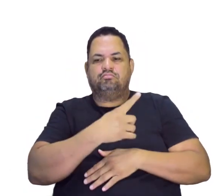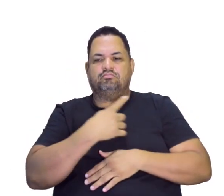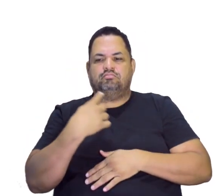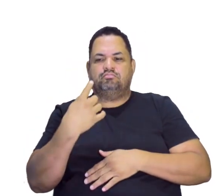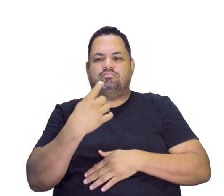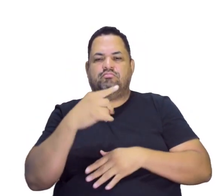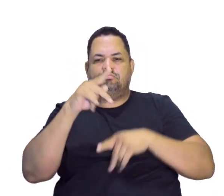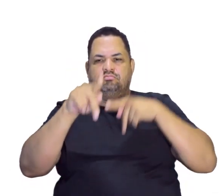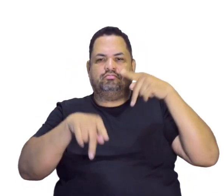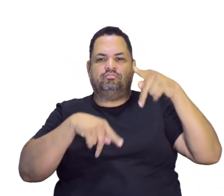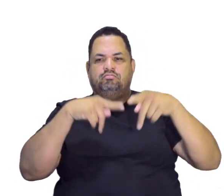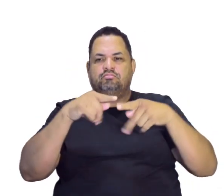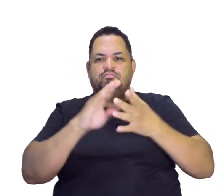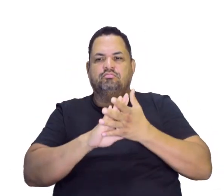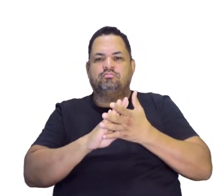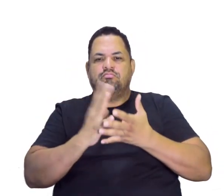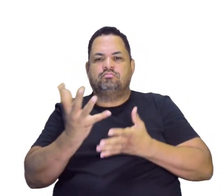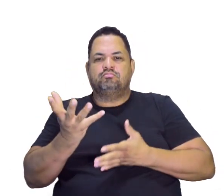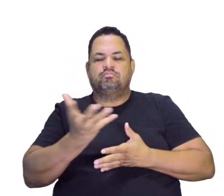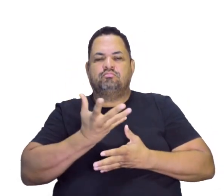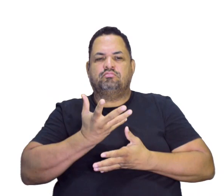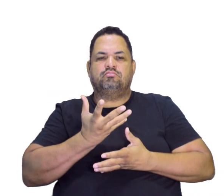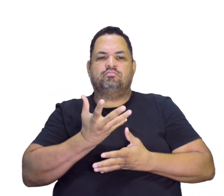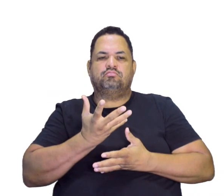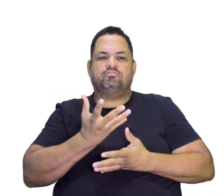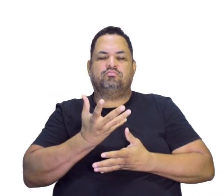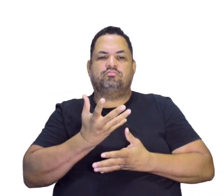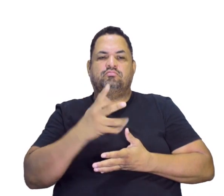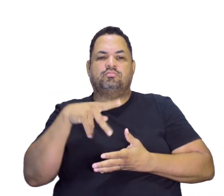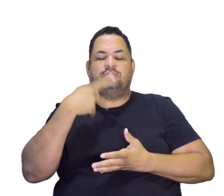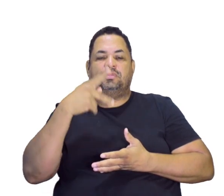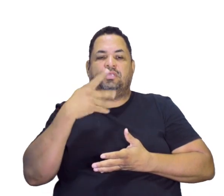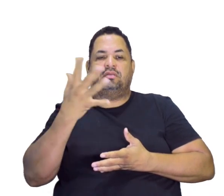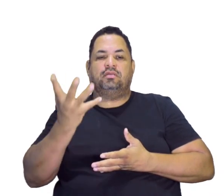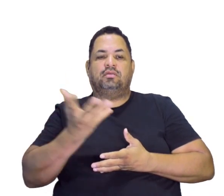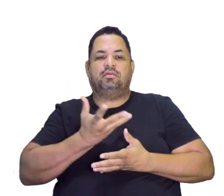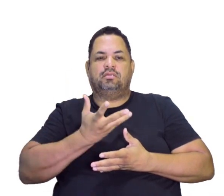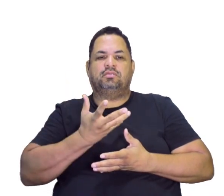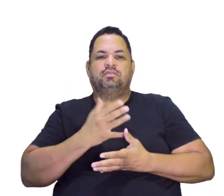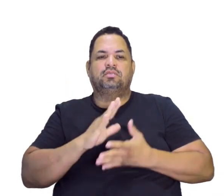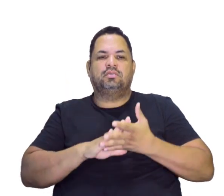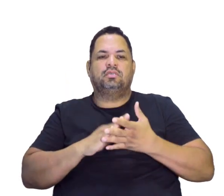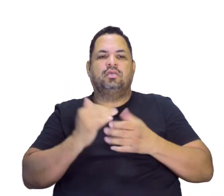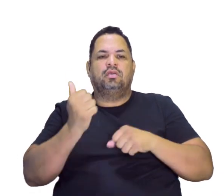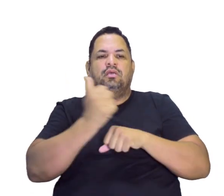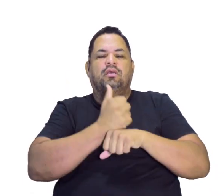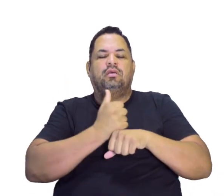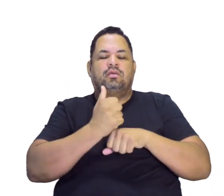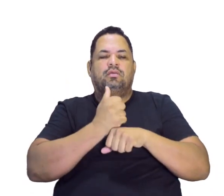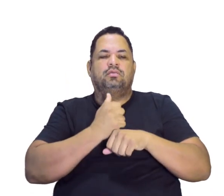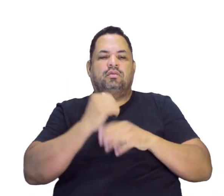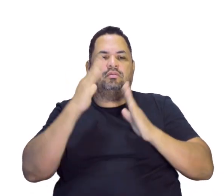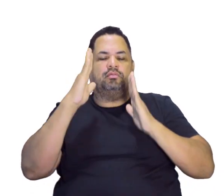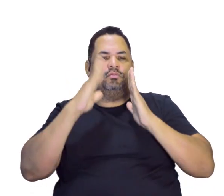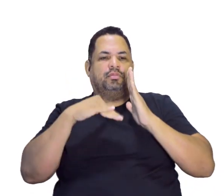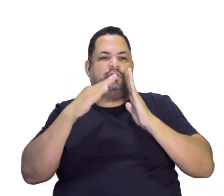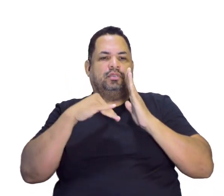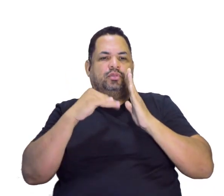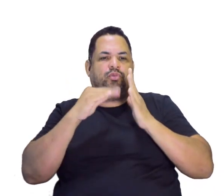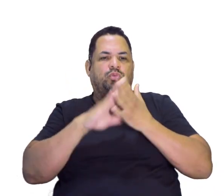povo ela dizia que queria ser a pintora do Brasil Então você veja aí que Tacila do